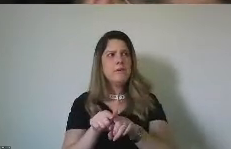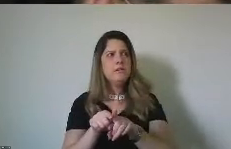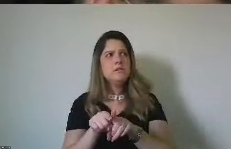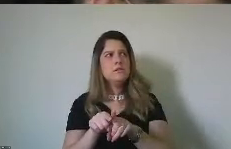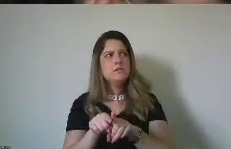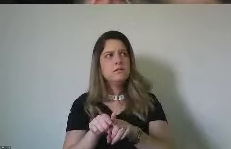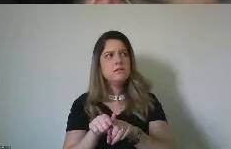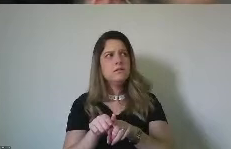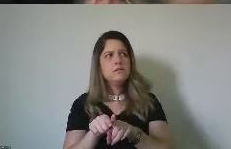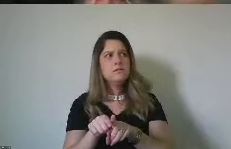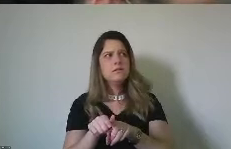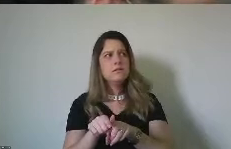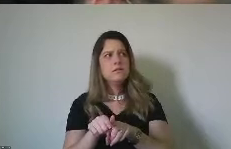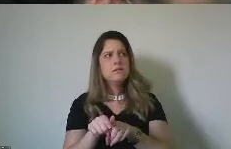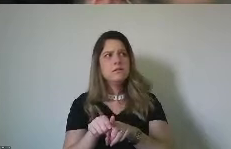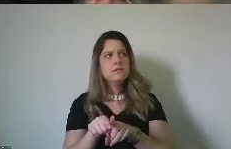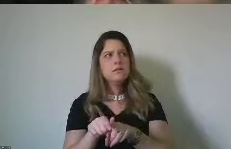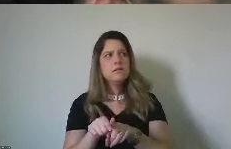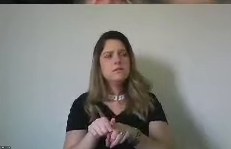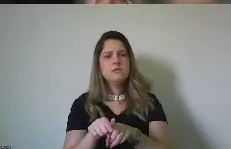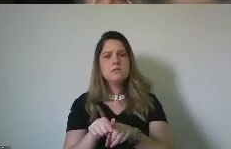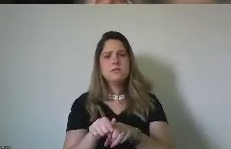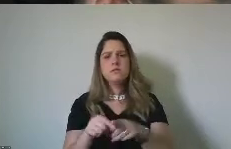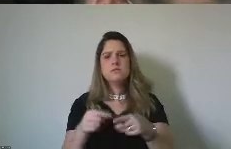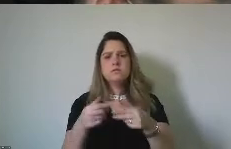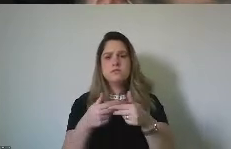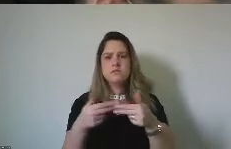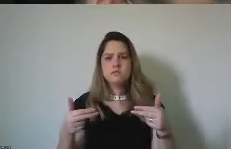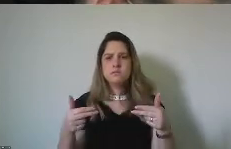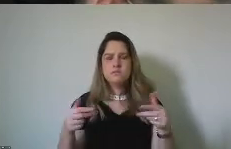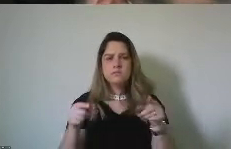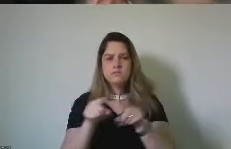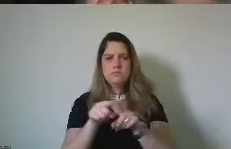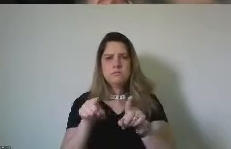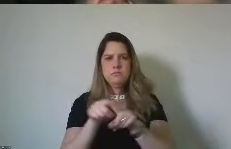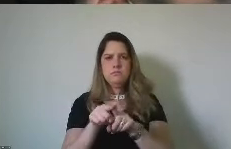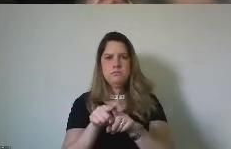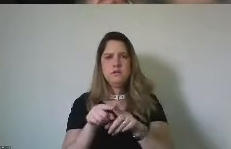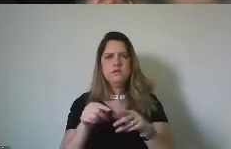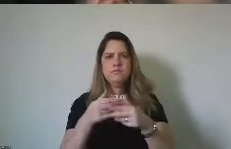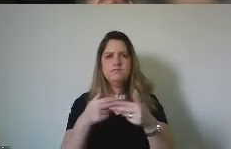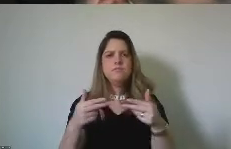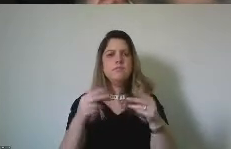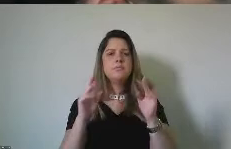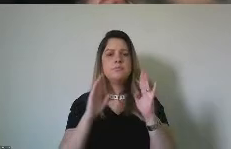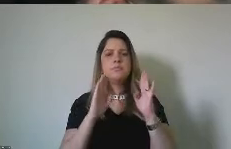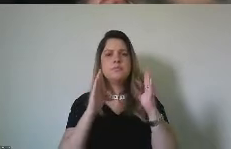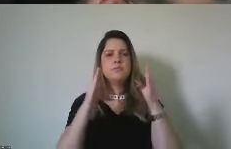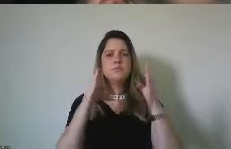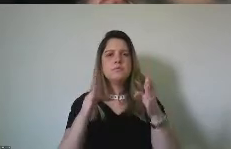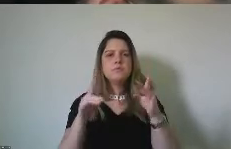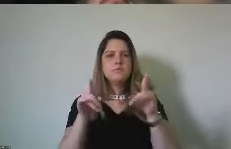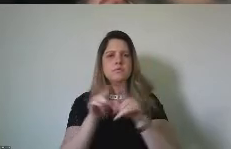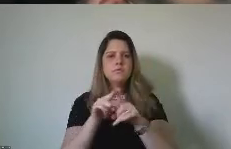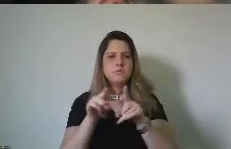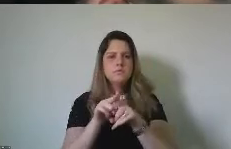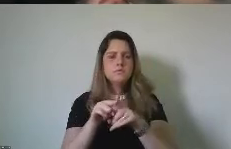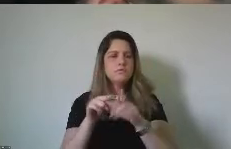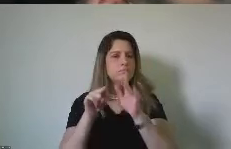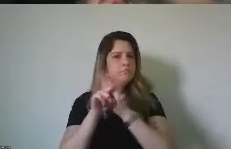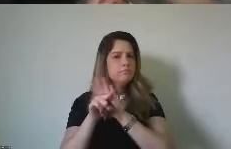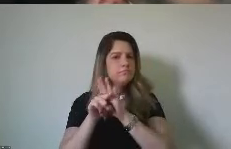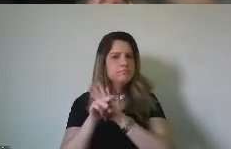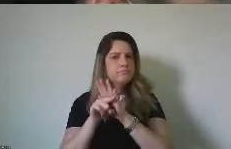à posição da Eletrobras empresas vocês tem alguma atualização sobre uma potencial de um potencial de investimento da